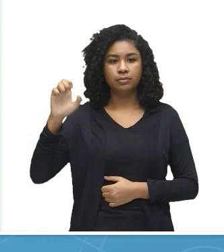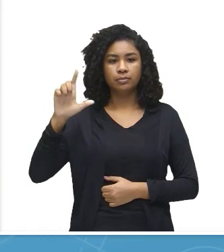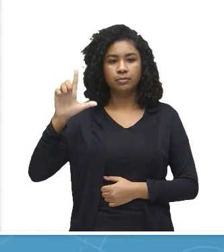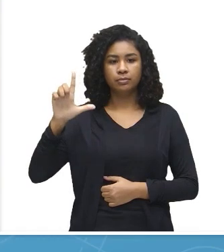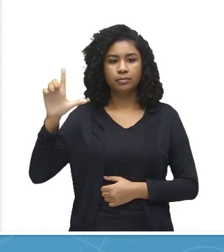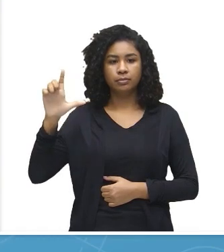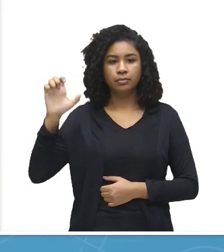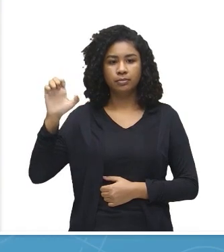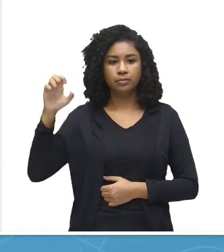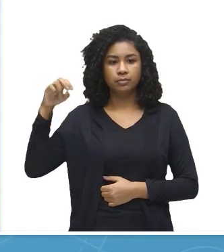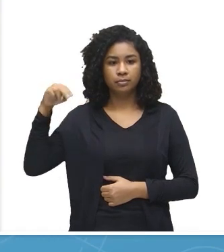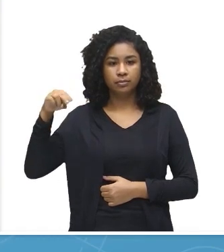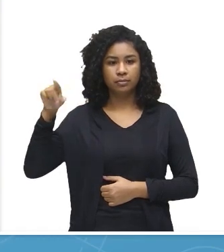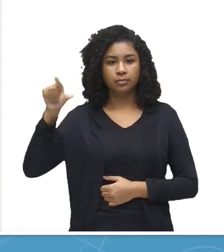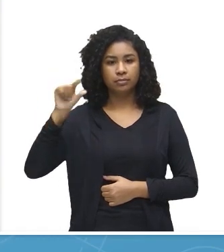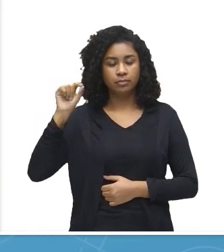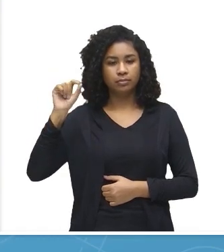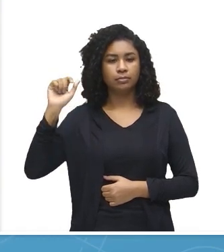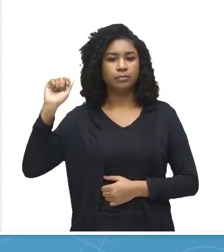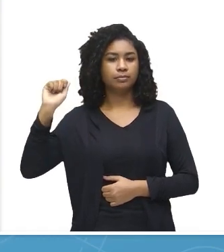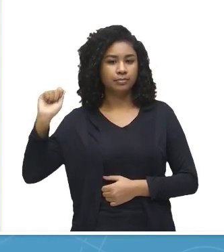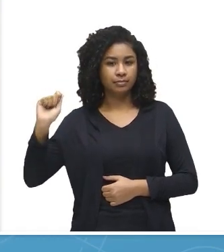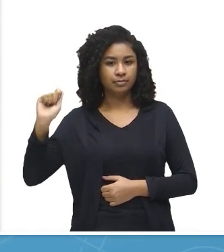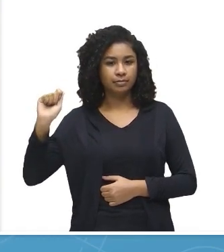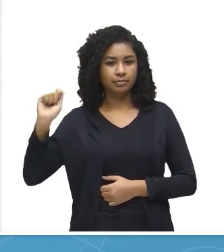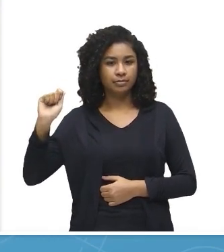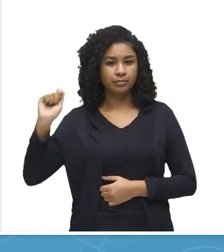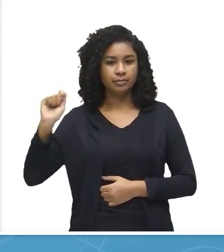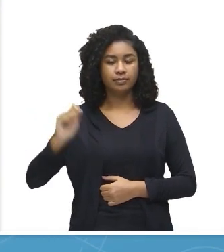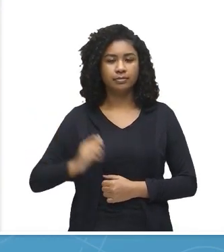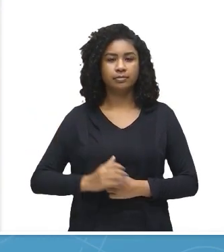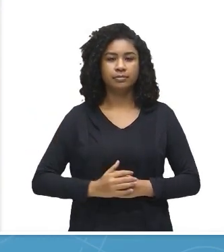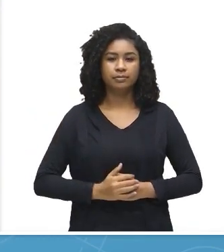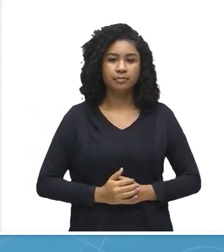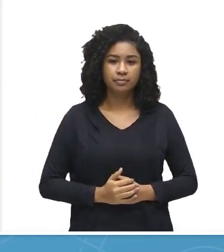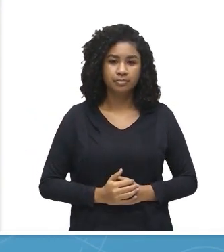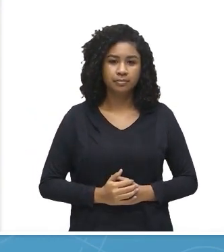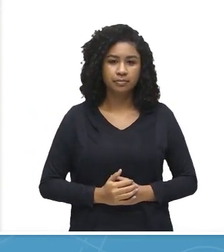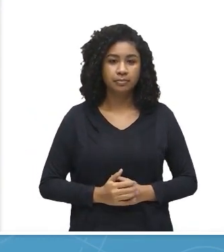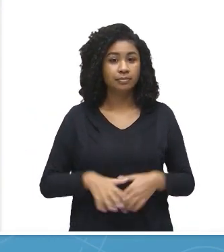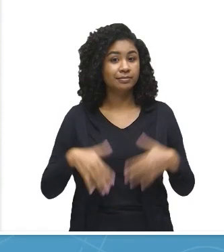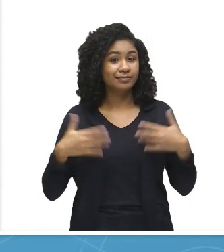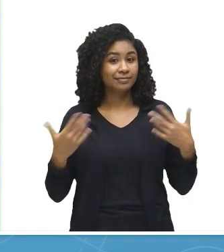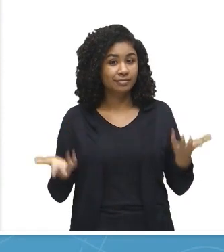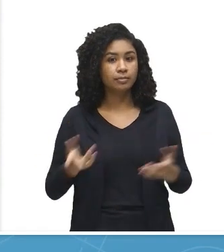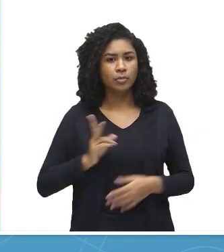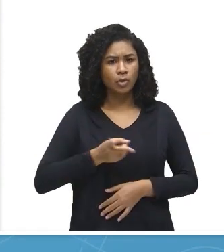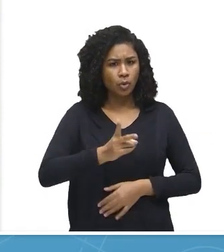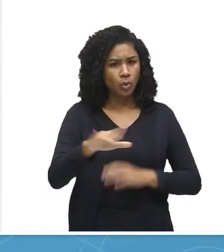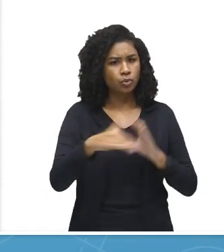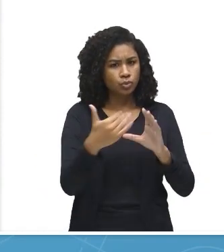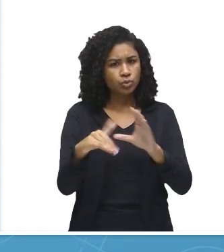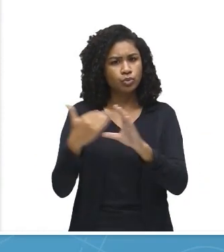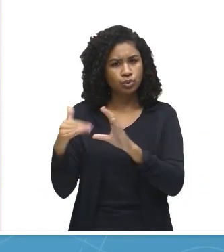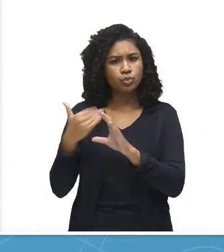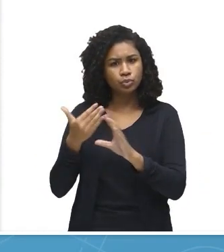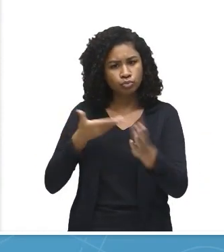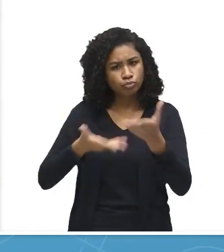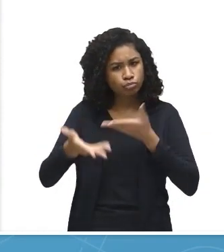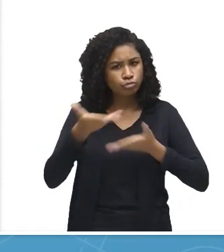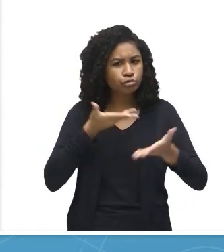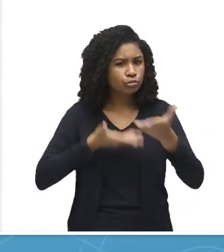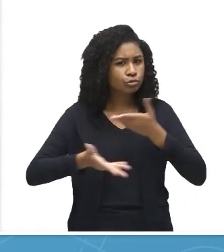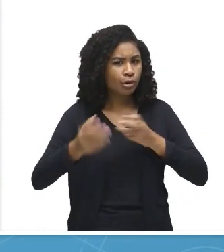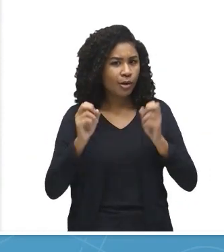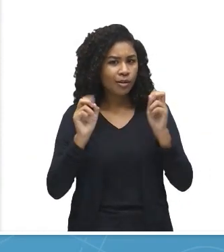A Ellen colocou que na questão 2 é a letra A também. Então, continuem respondendo aí. Eu estou ficando muito